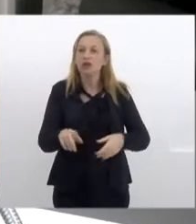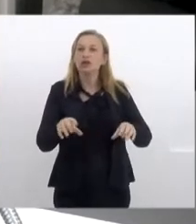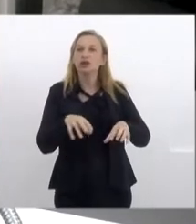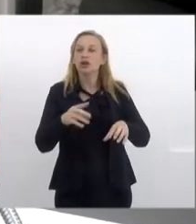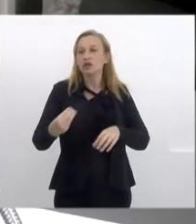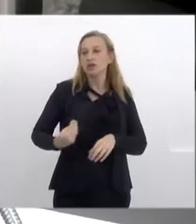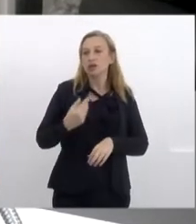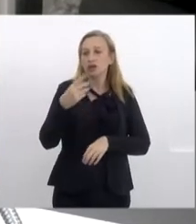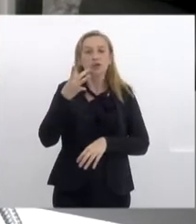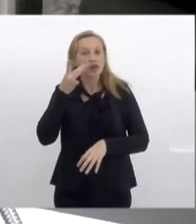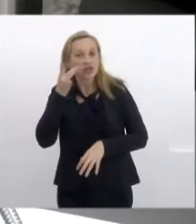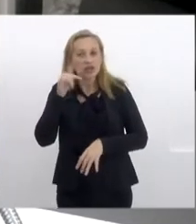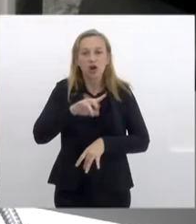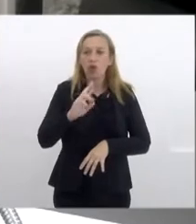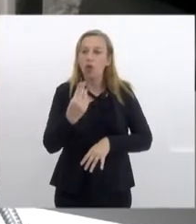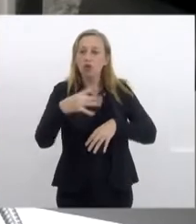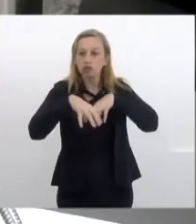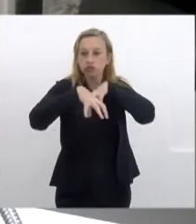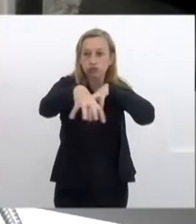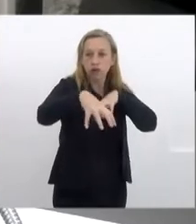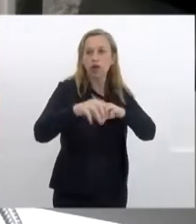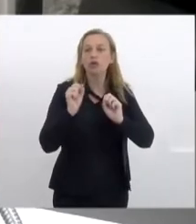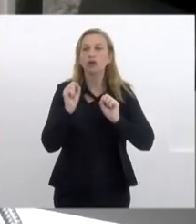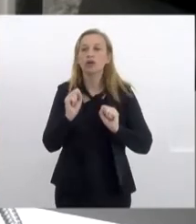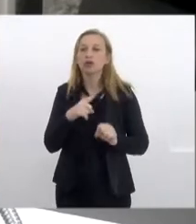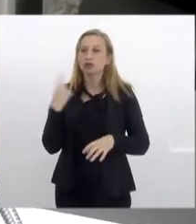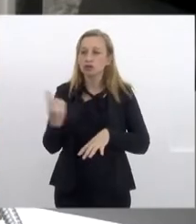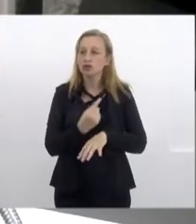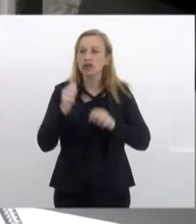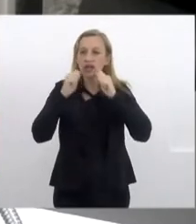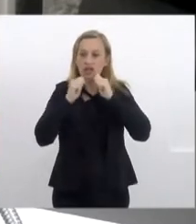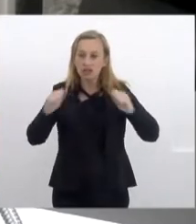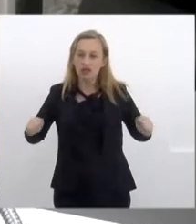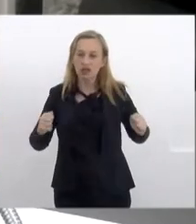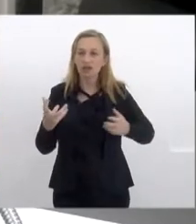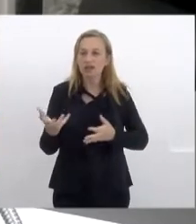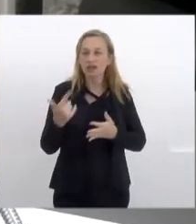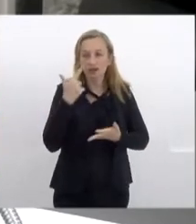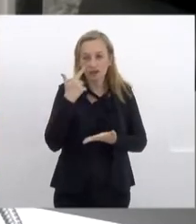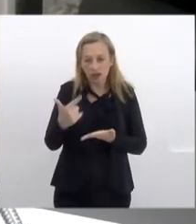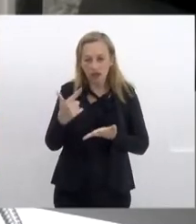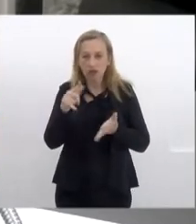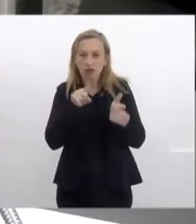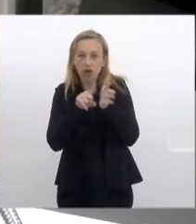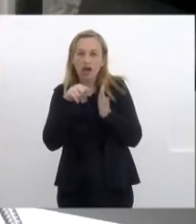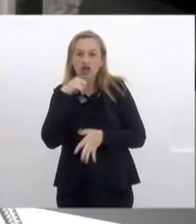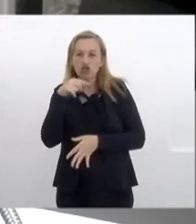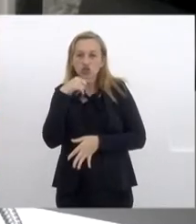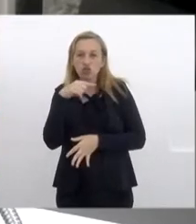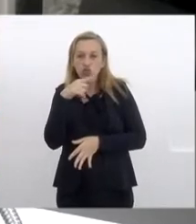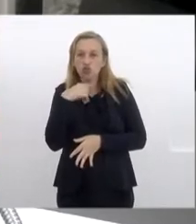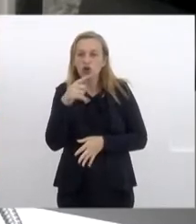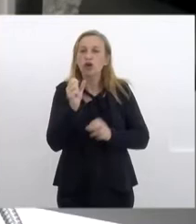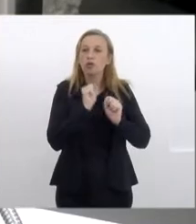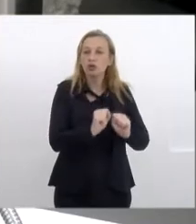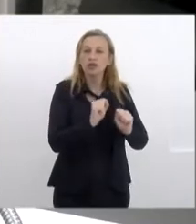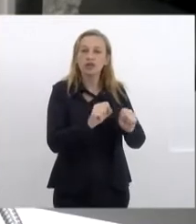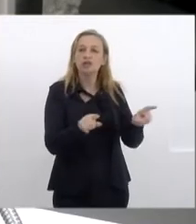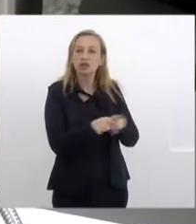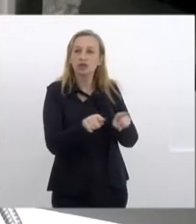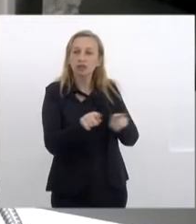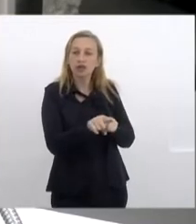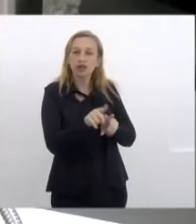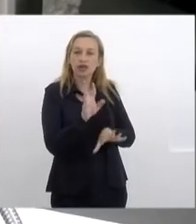forma presencial como também de uma forma híbrida, aqui nossa assessoria vai estar acolhendo as perguntas, as dúvidas, para que possamos também